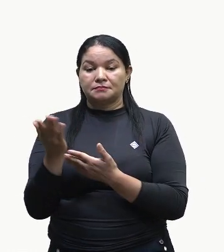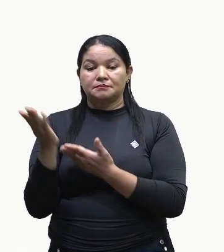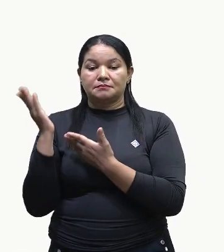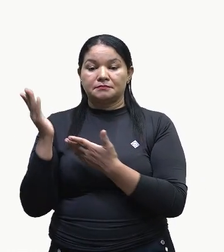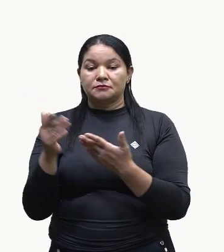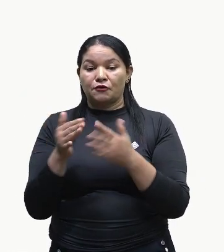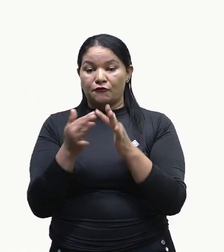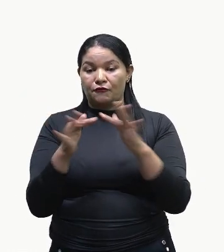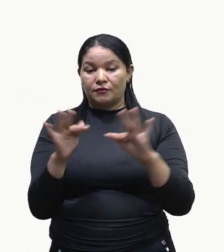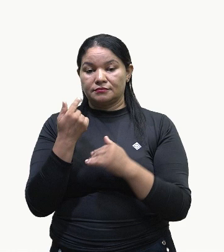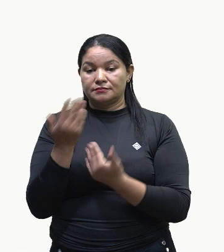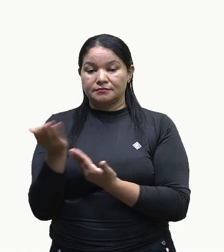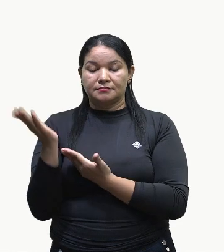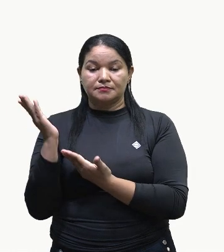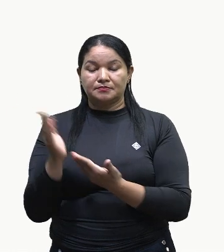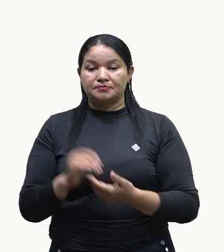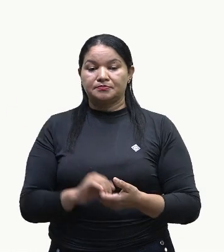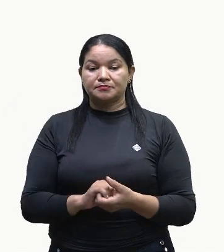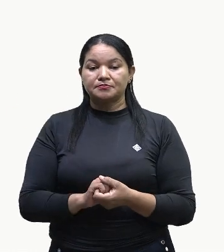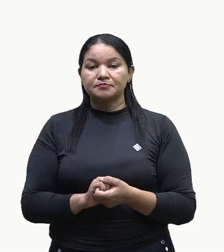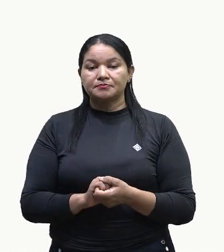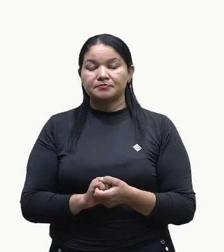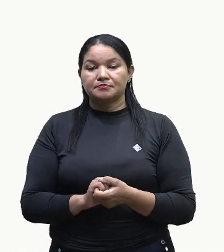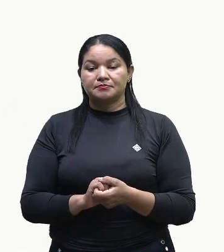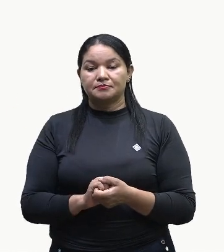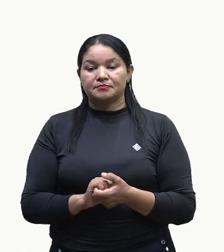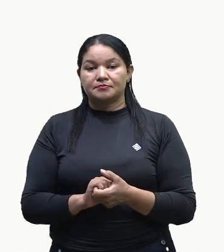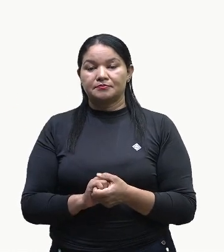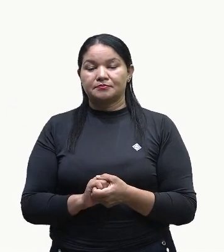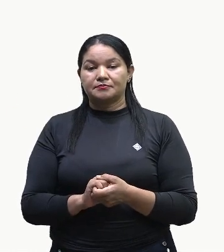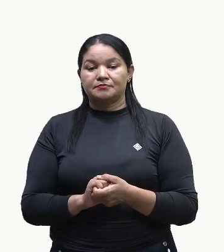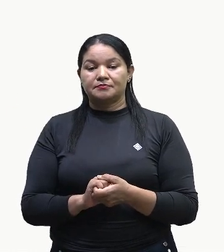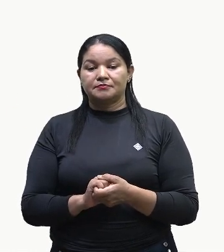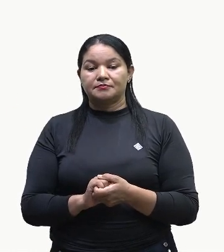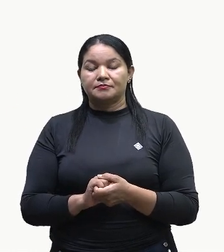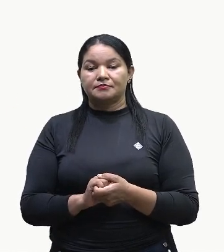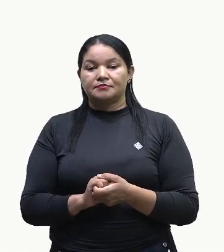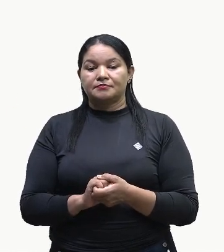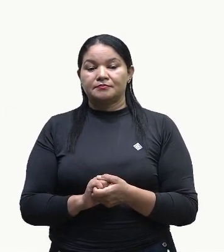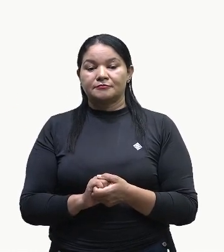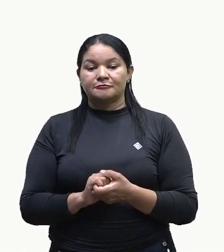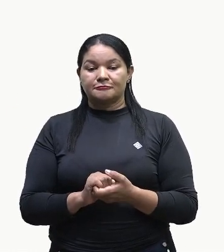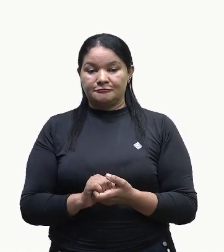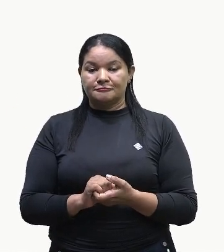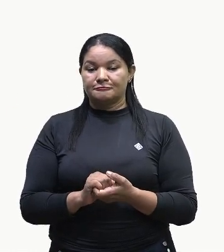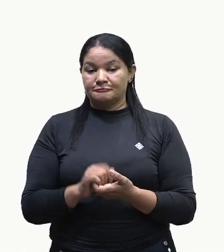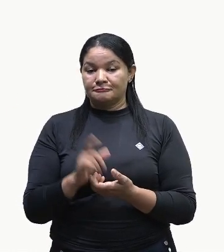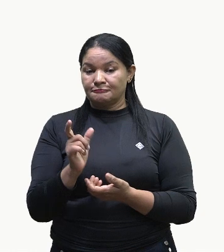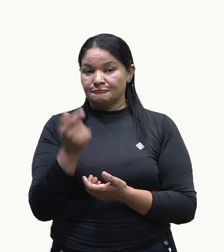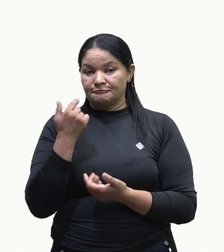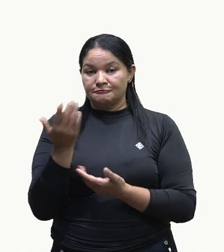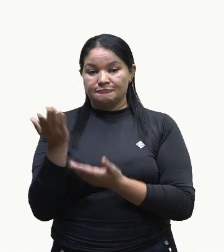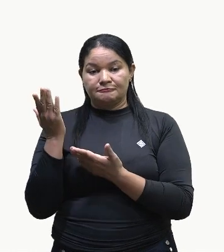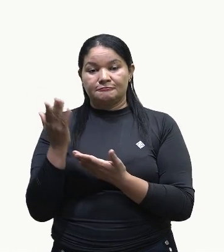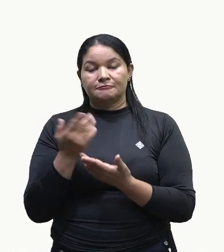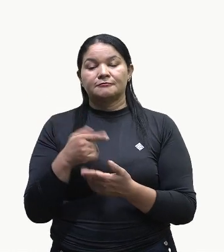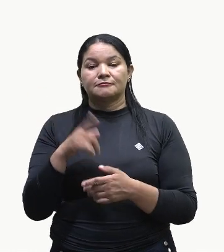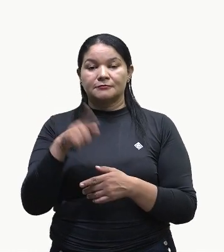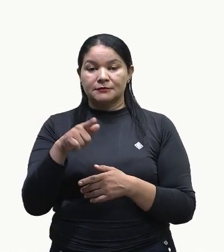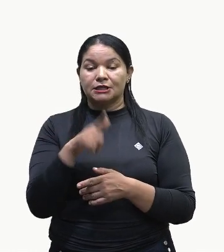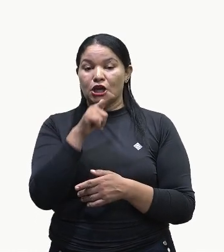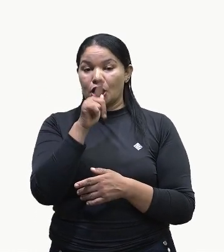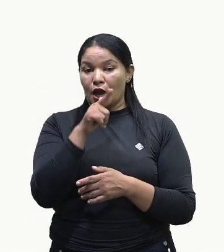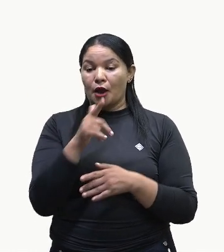flotadores que para puxar-se sobre o água. Então, o hidroavião, ele é um avião, mas que pousa,